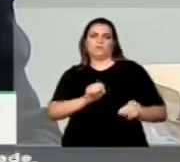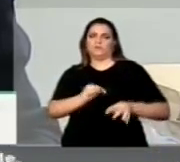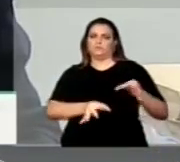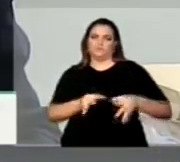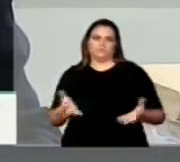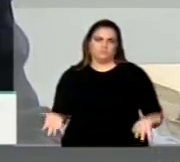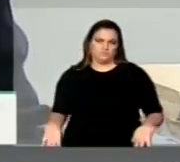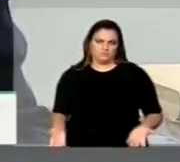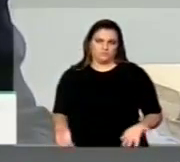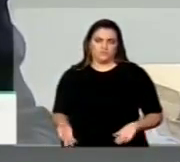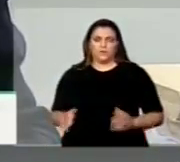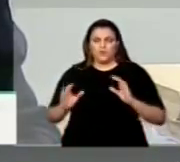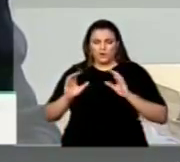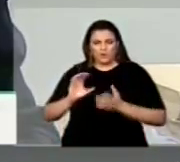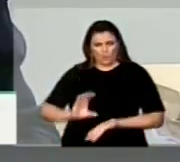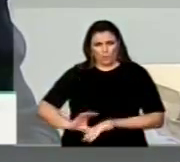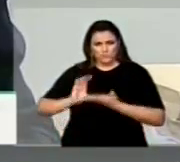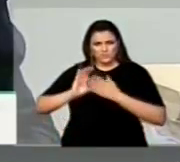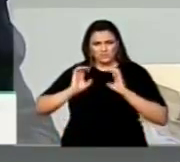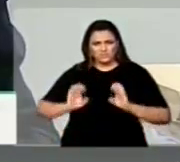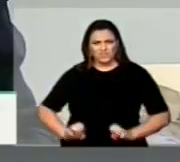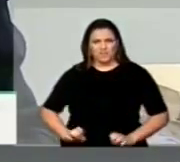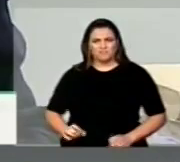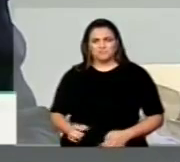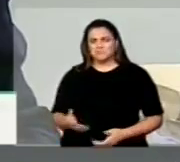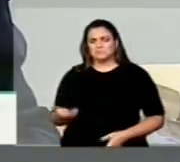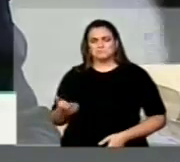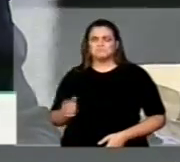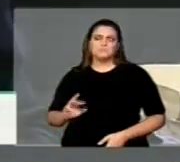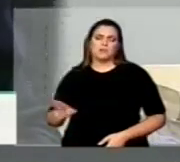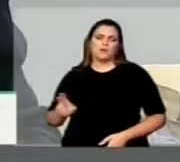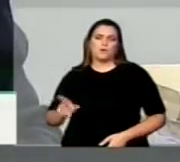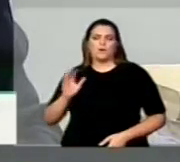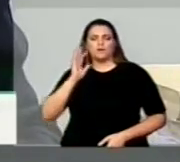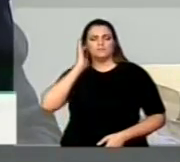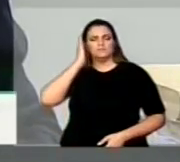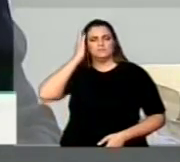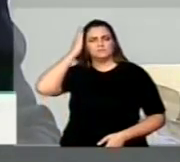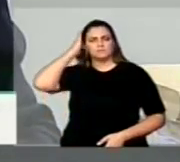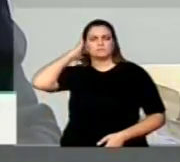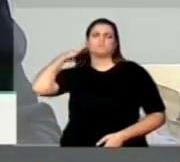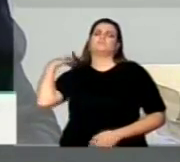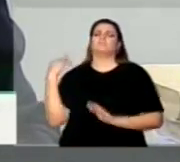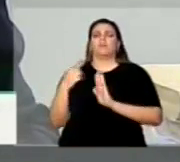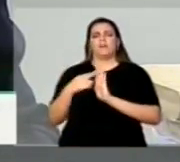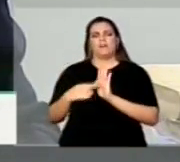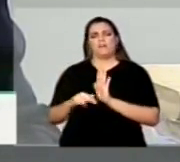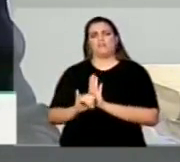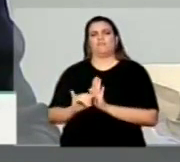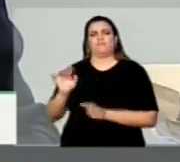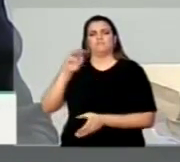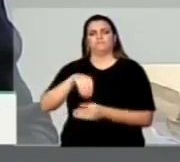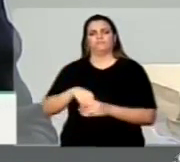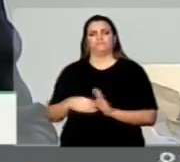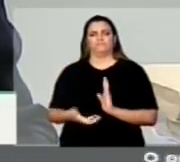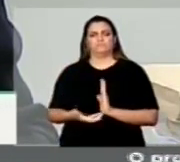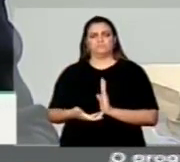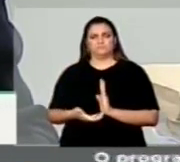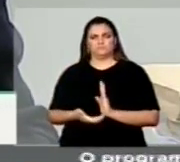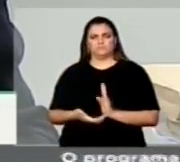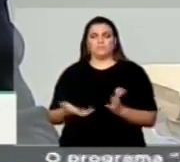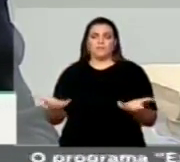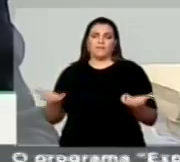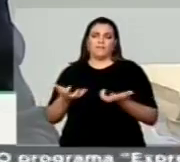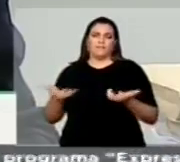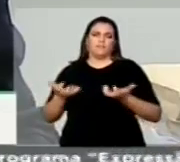próprio. O Conselho de Ética é derivado de uma norma de interna corporis que visa buscar aquilo que prevê a Constituição,